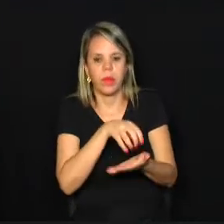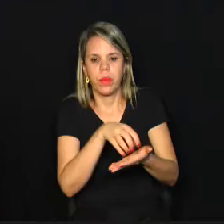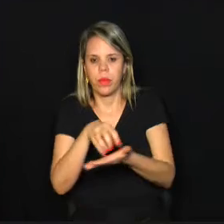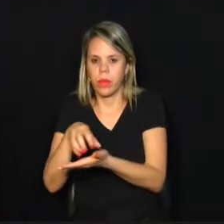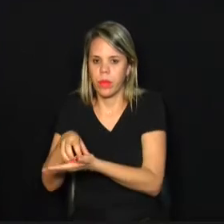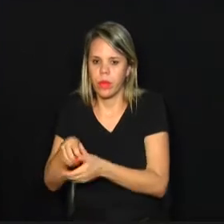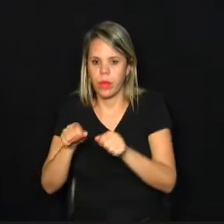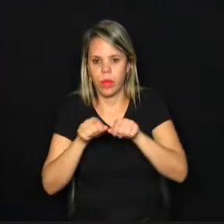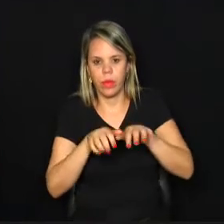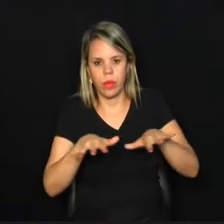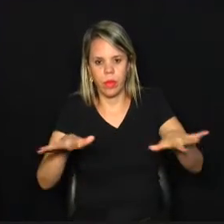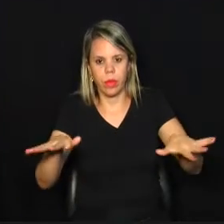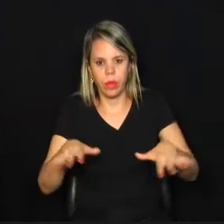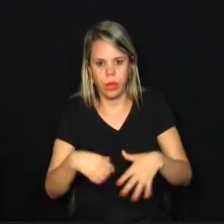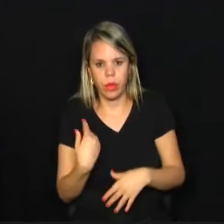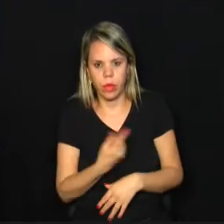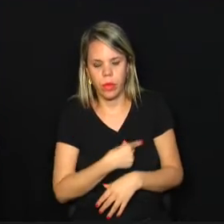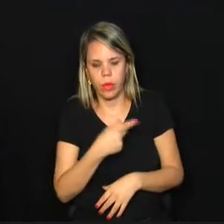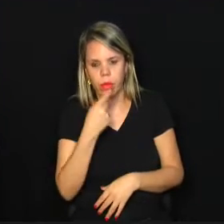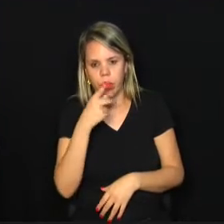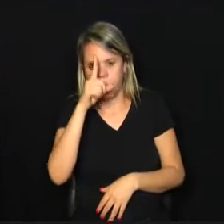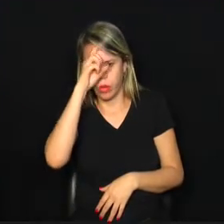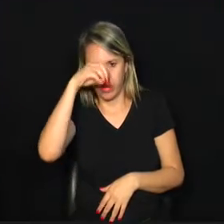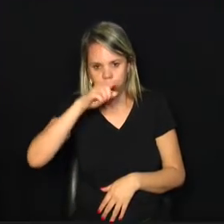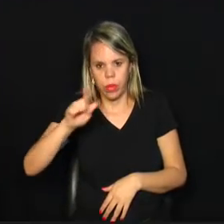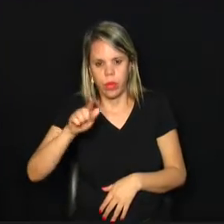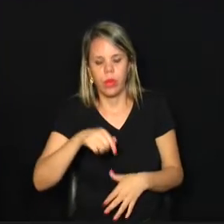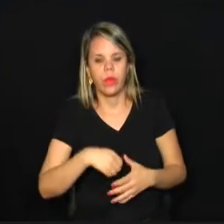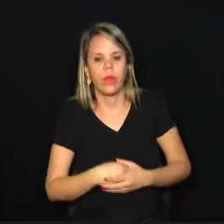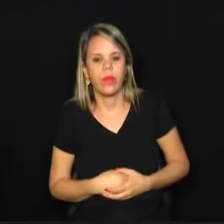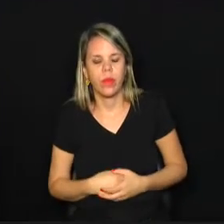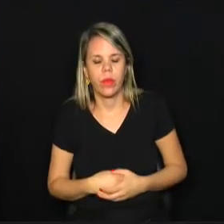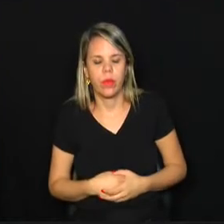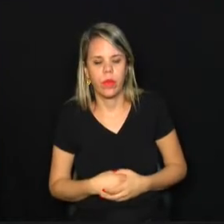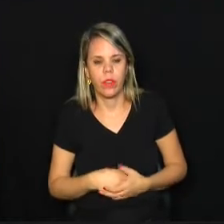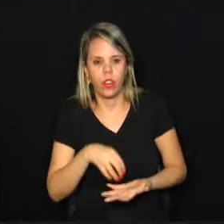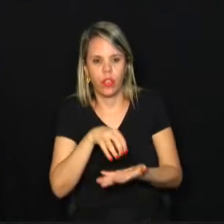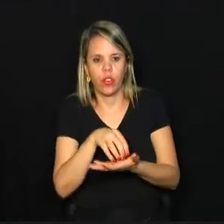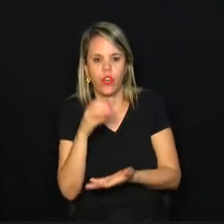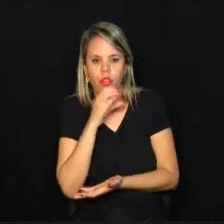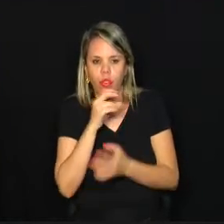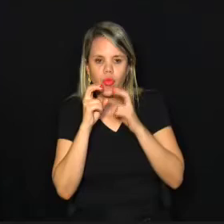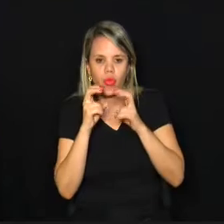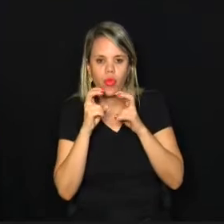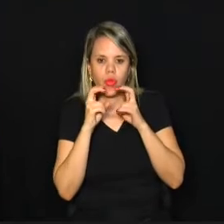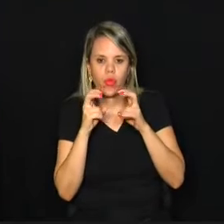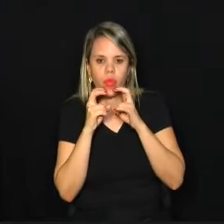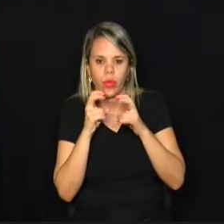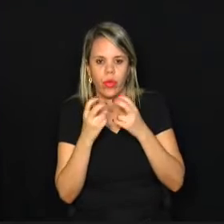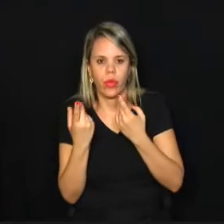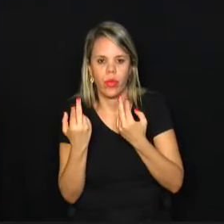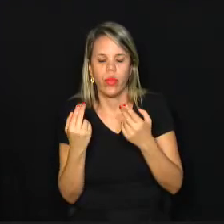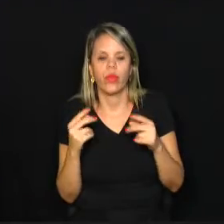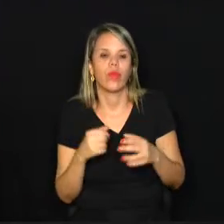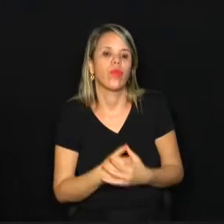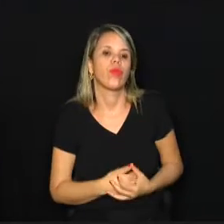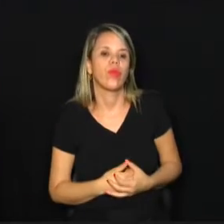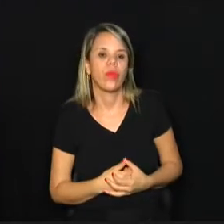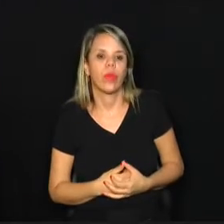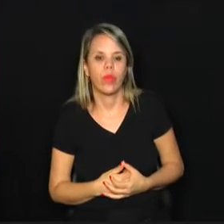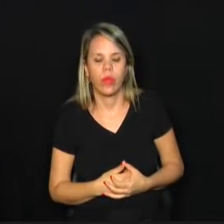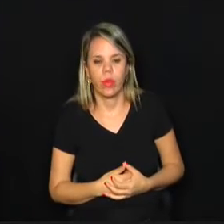são espalhadas, né? A gente fala de Rede Mário Gatti, as unidades de urgência e emergência são complexas